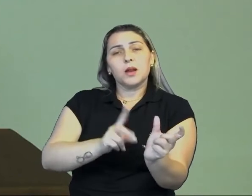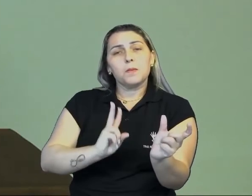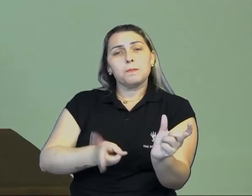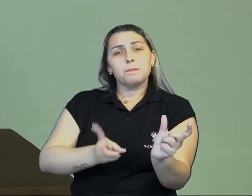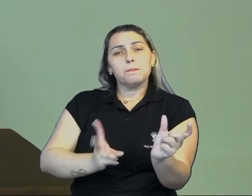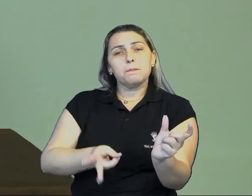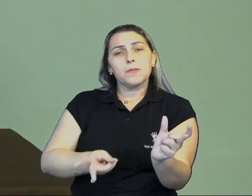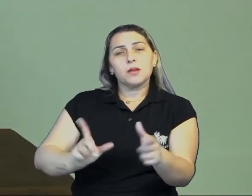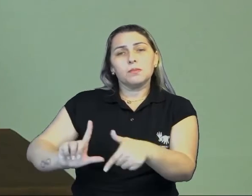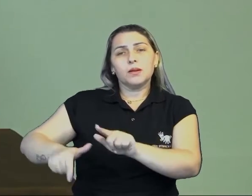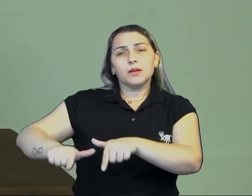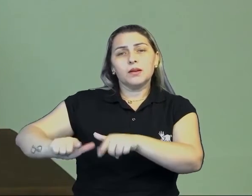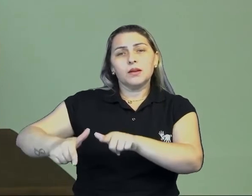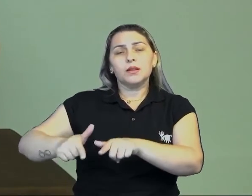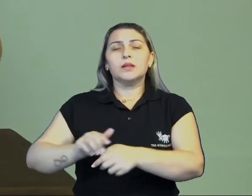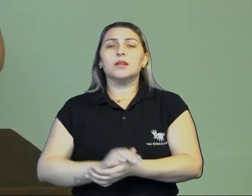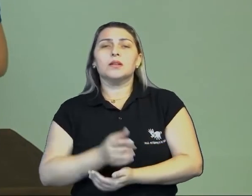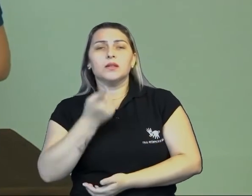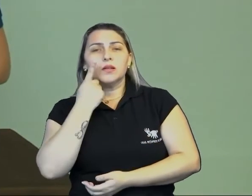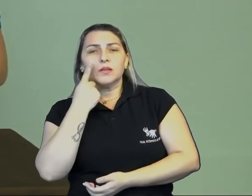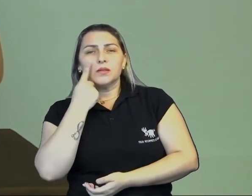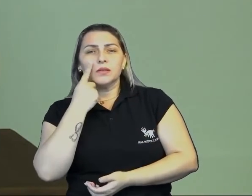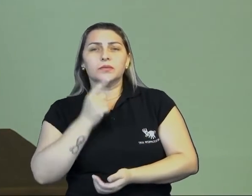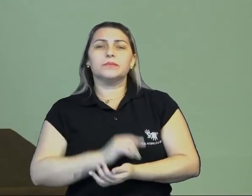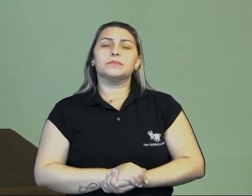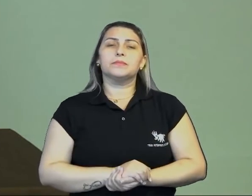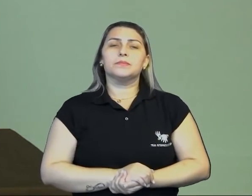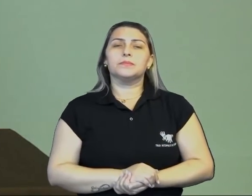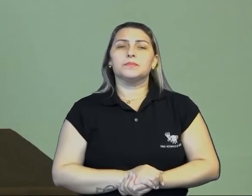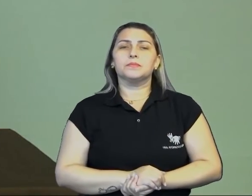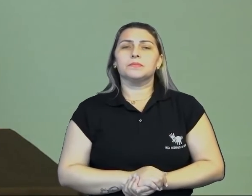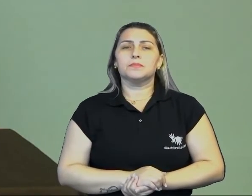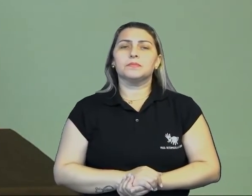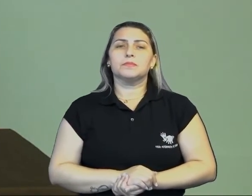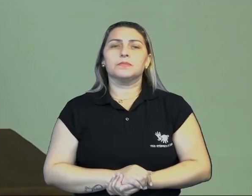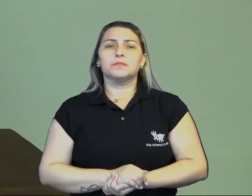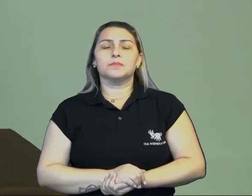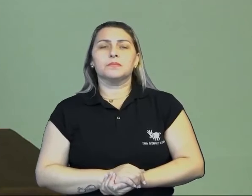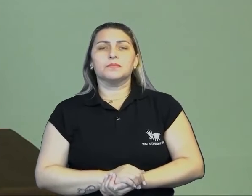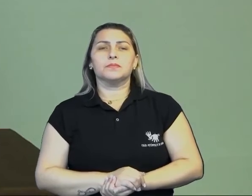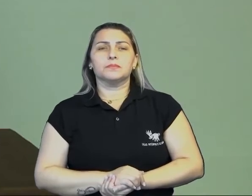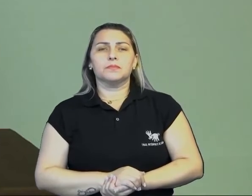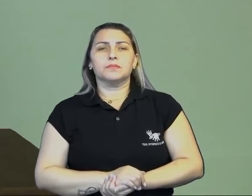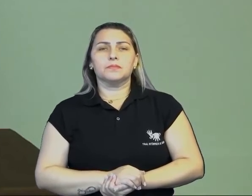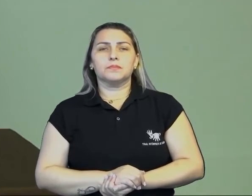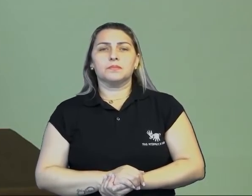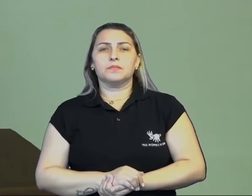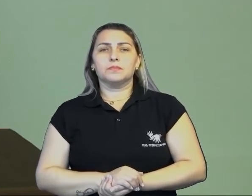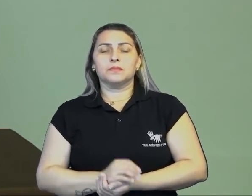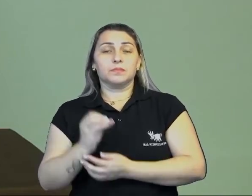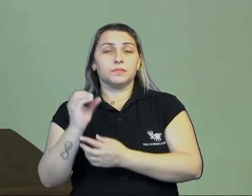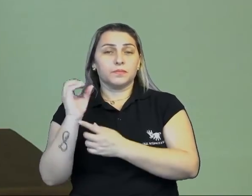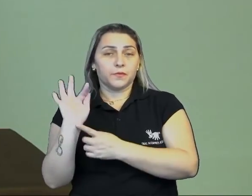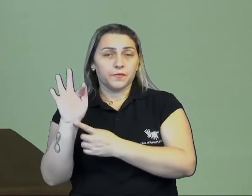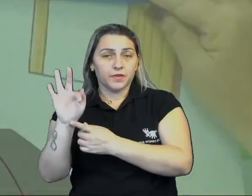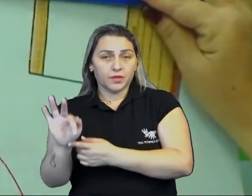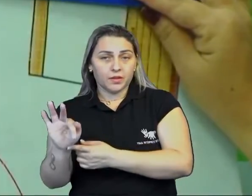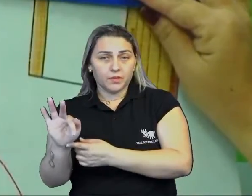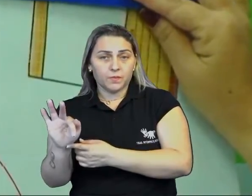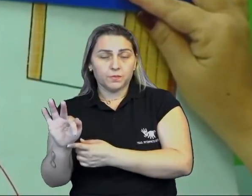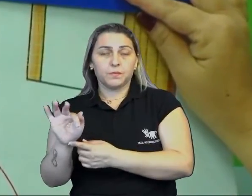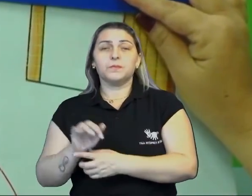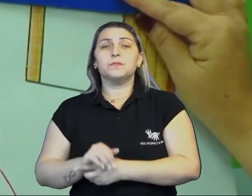mesmo som. Observem aqui, morta, olha só, a terminação é o final,